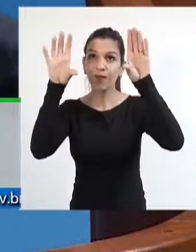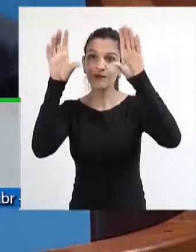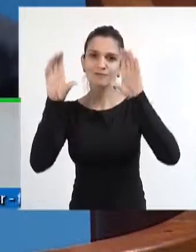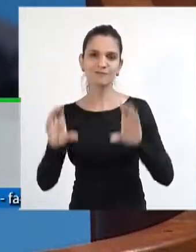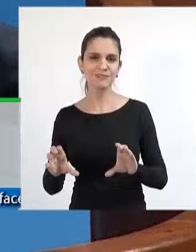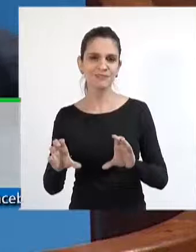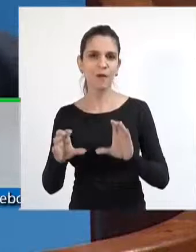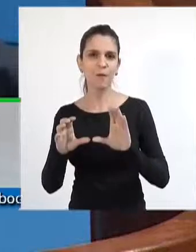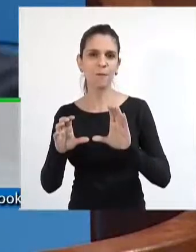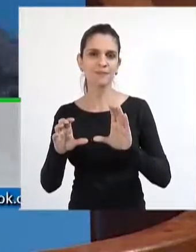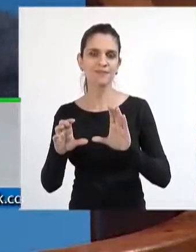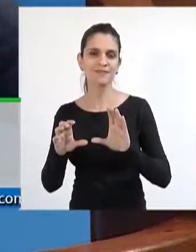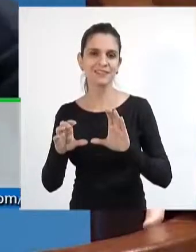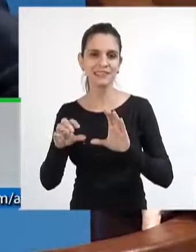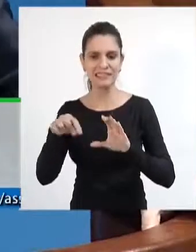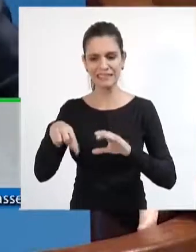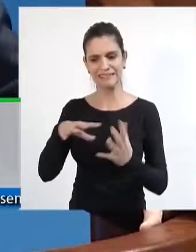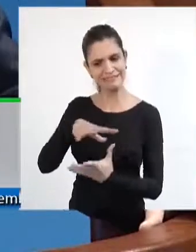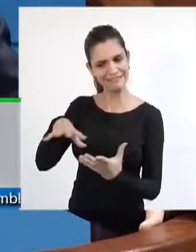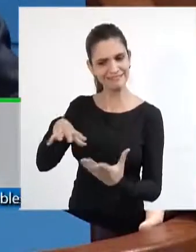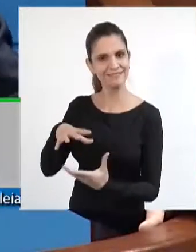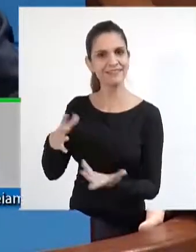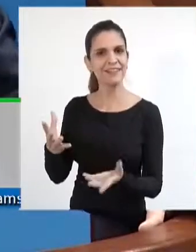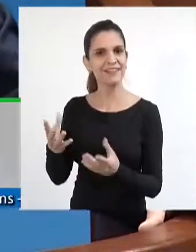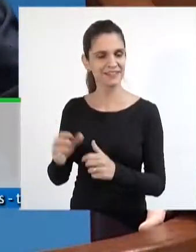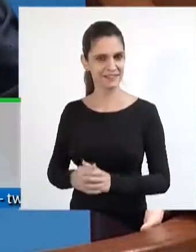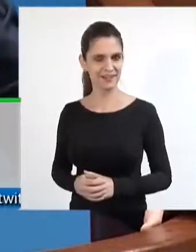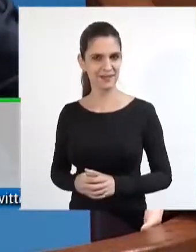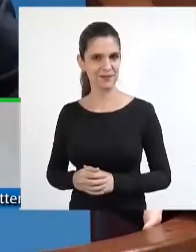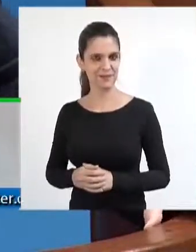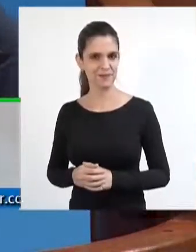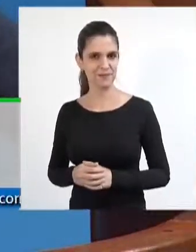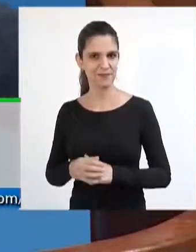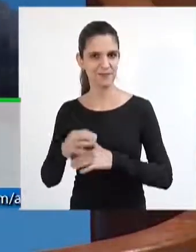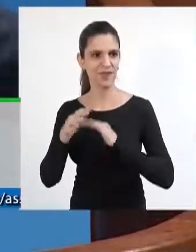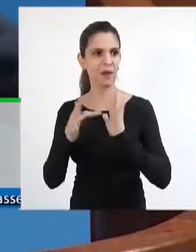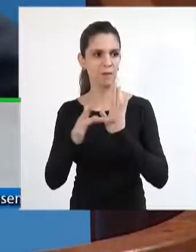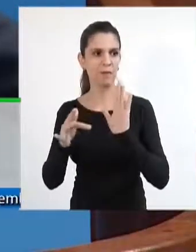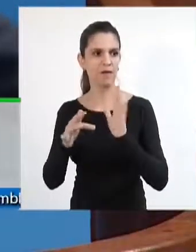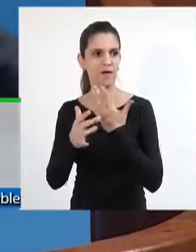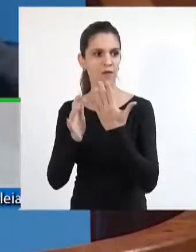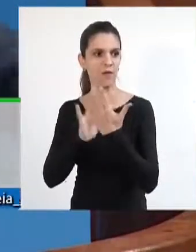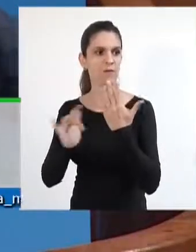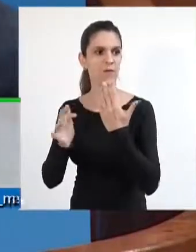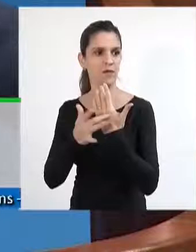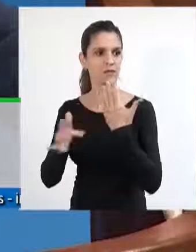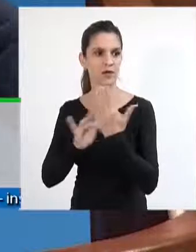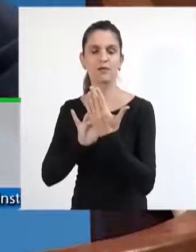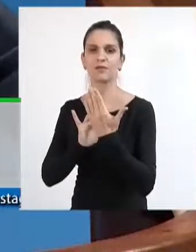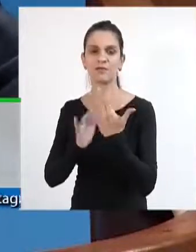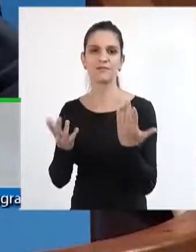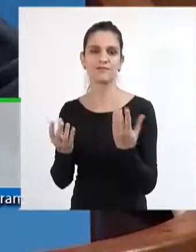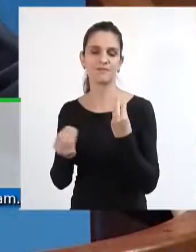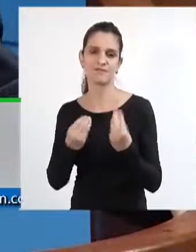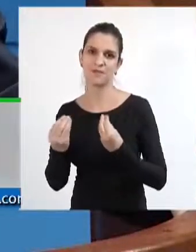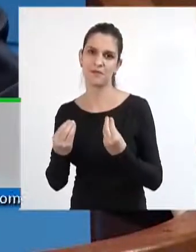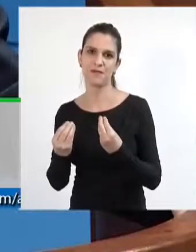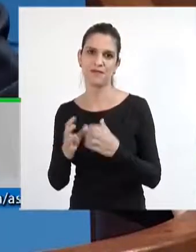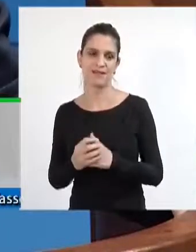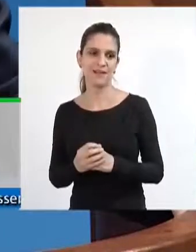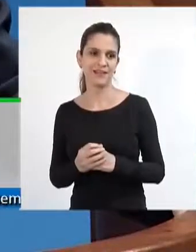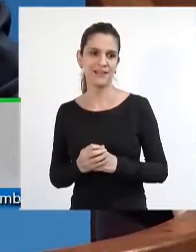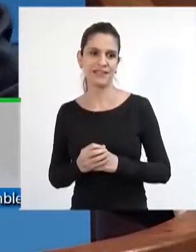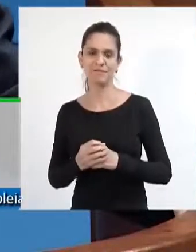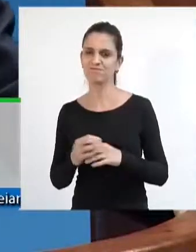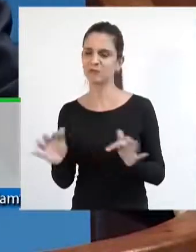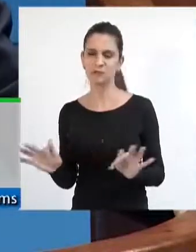da Previdência. A reforma da Previdência é necessária, ela precisa combater privilégio. Na verdade, quando a gente